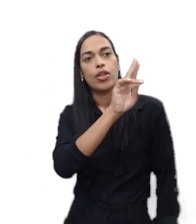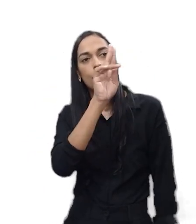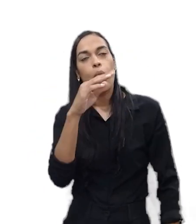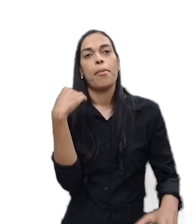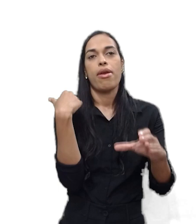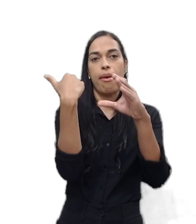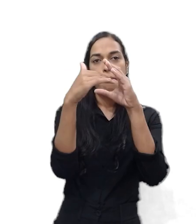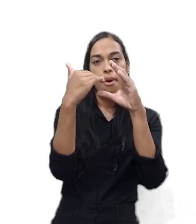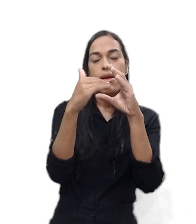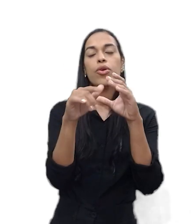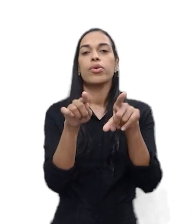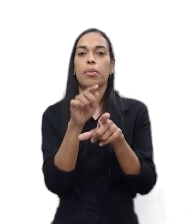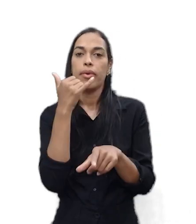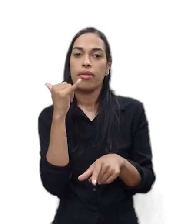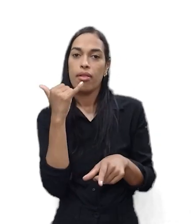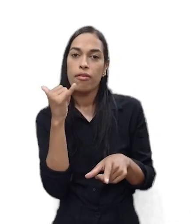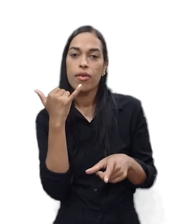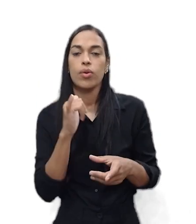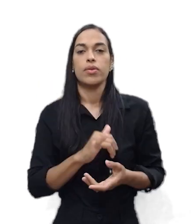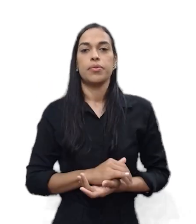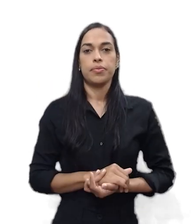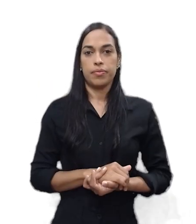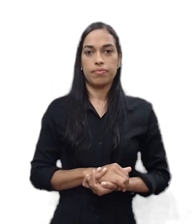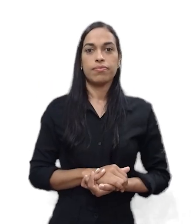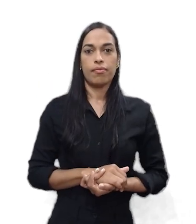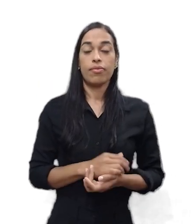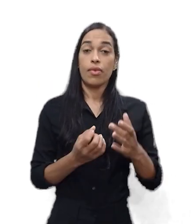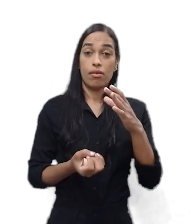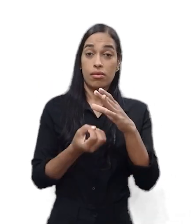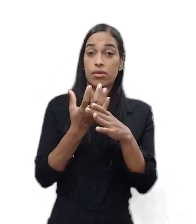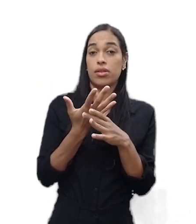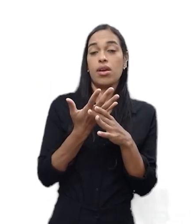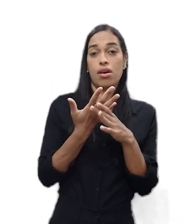nome, e-mail e telefone. Após você criar